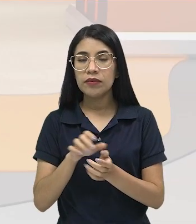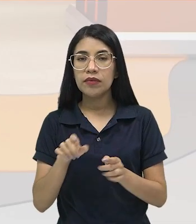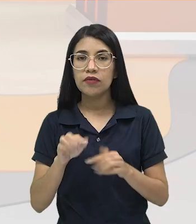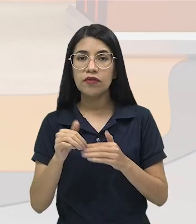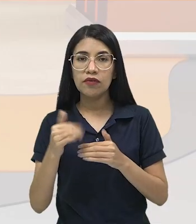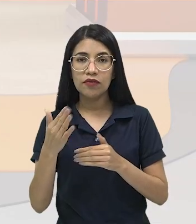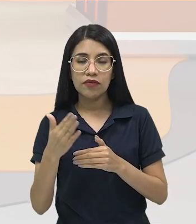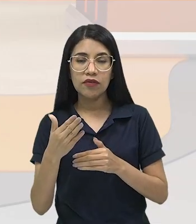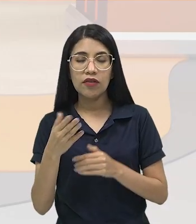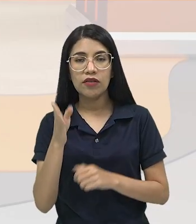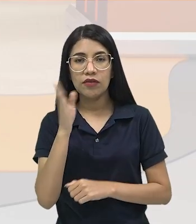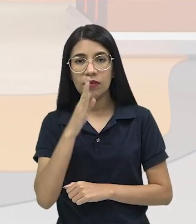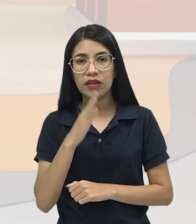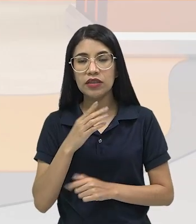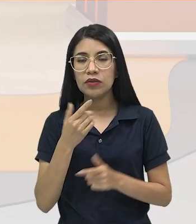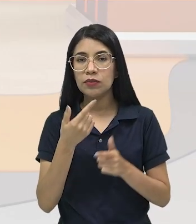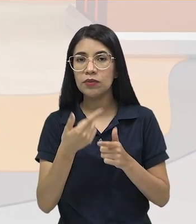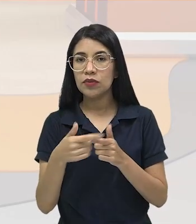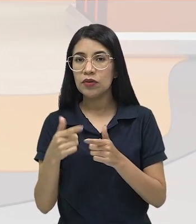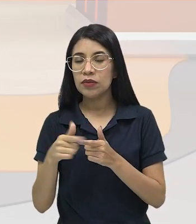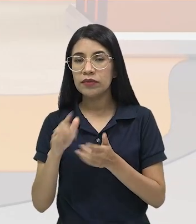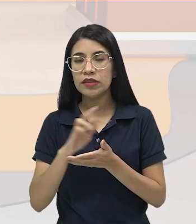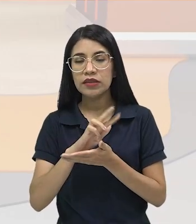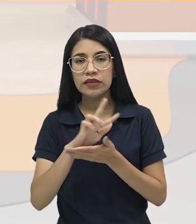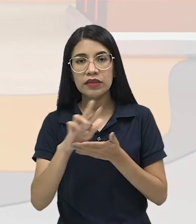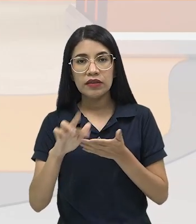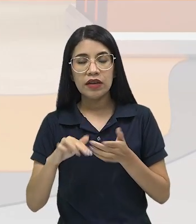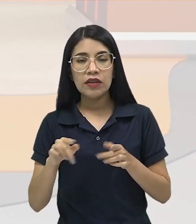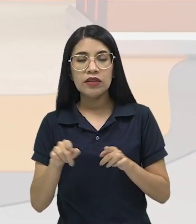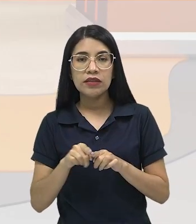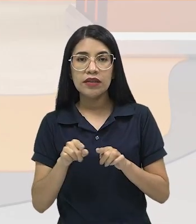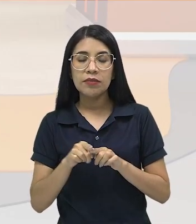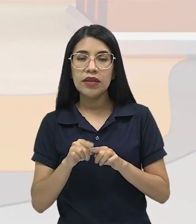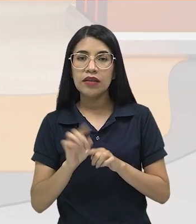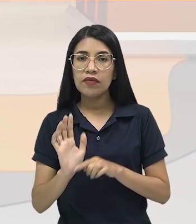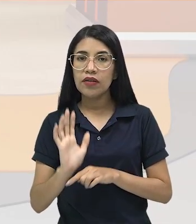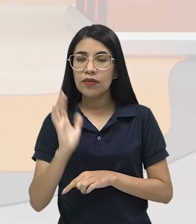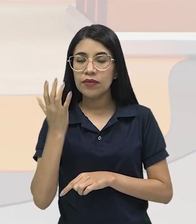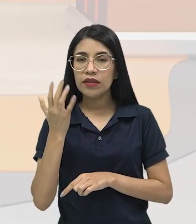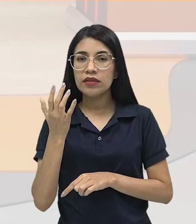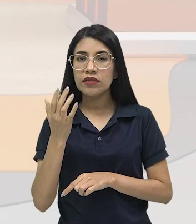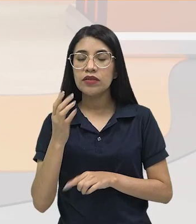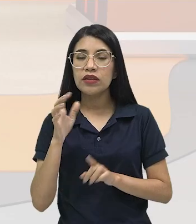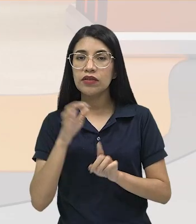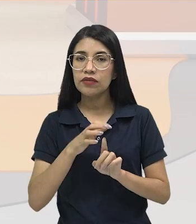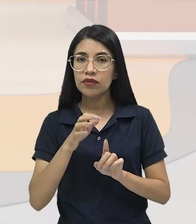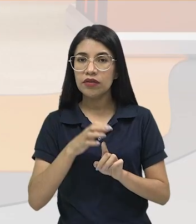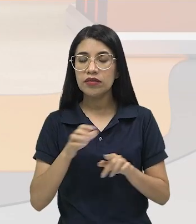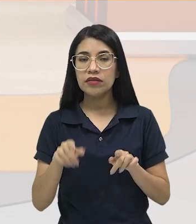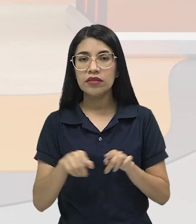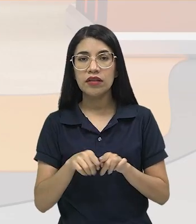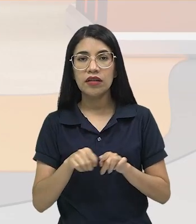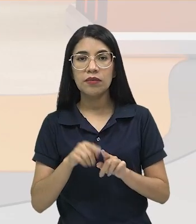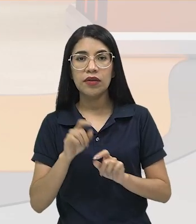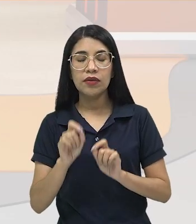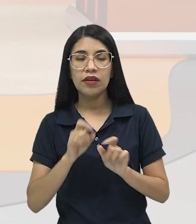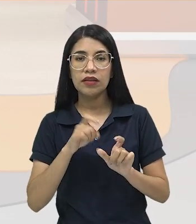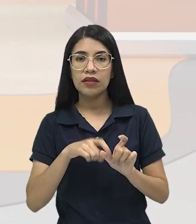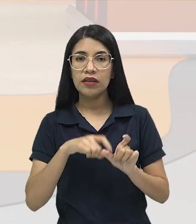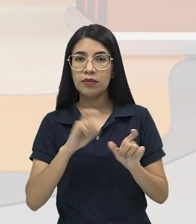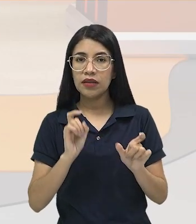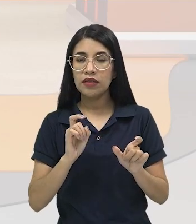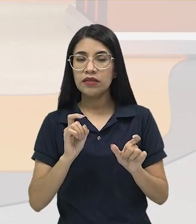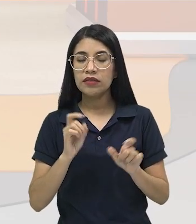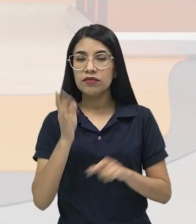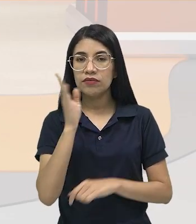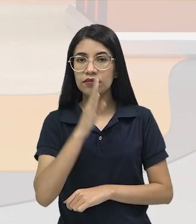do Brasil, outras questões também estavam se desenvolvendo que acabariam influenciando no processo de independência